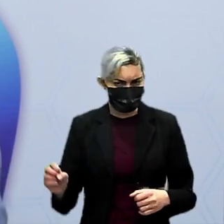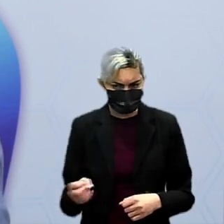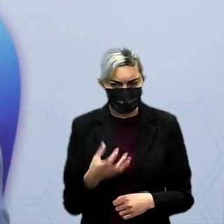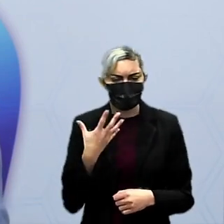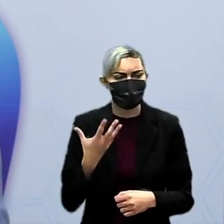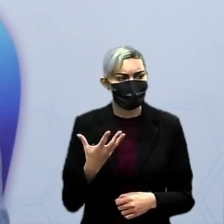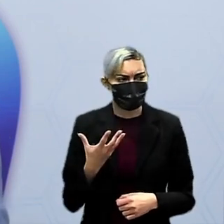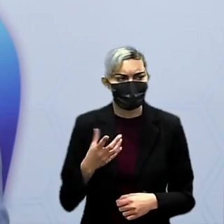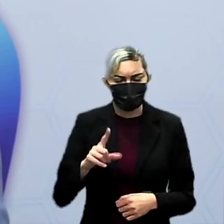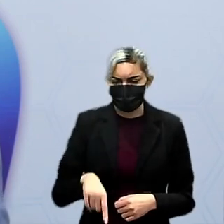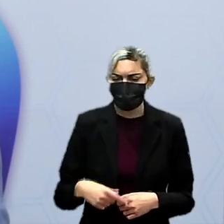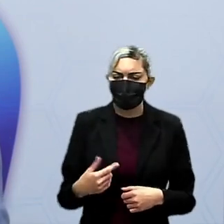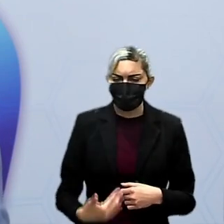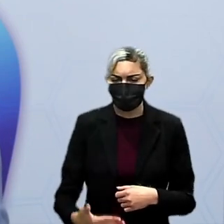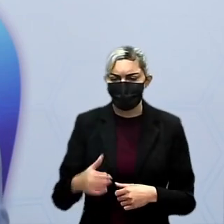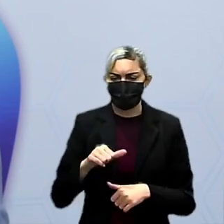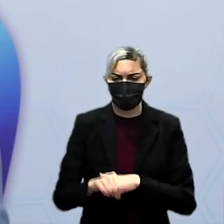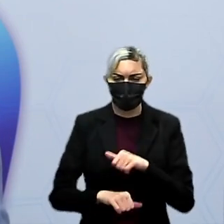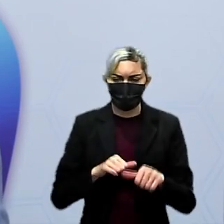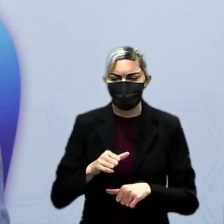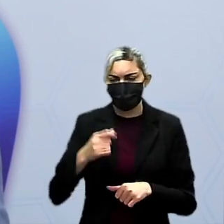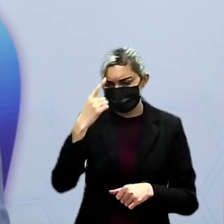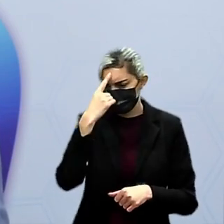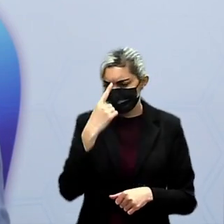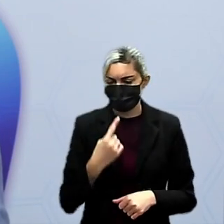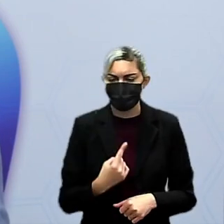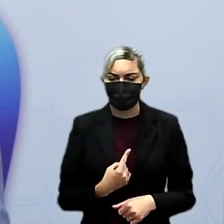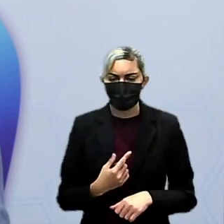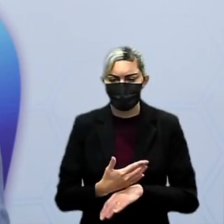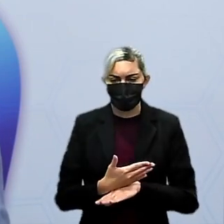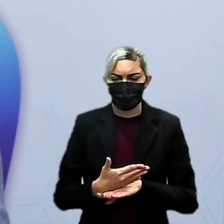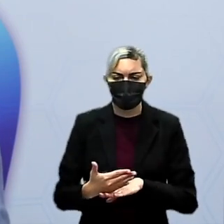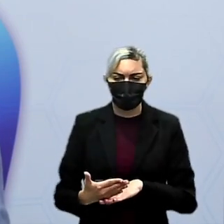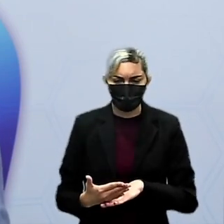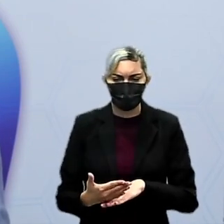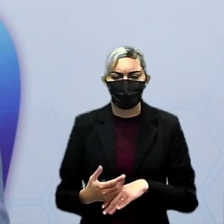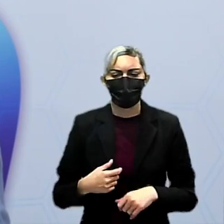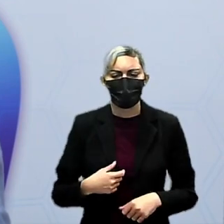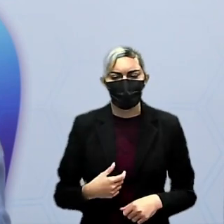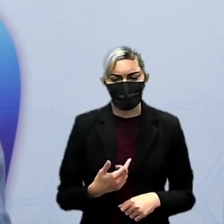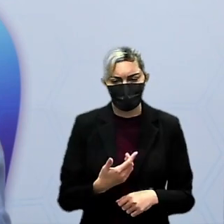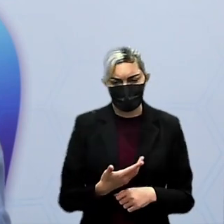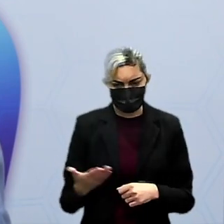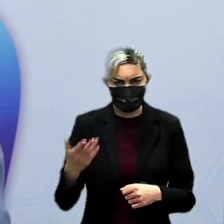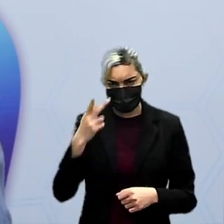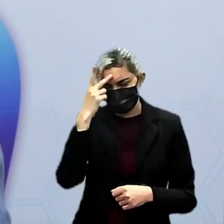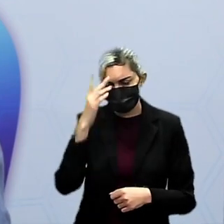atual, né? E que vai mudar aí o perfil e a maneira de se relacionar,